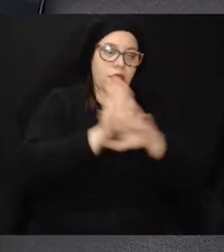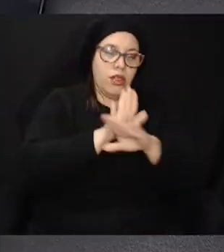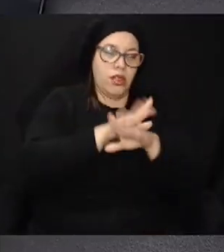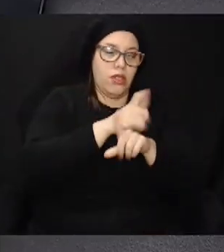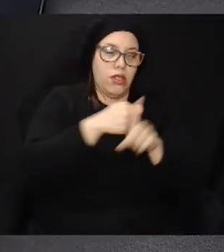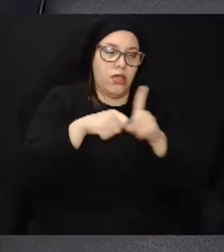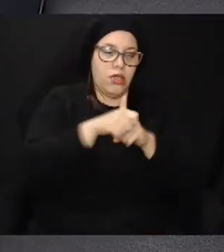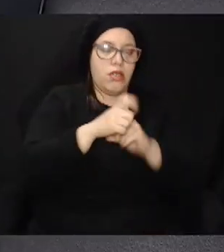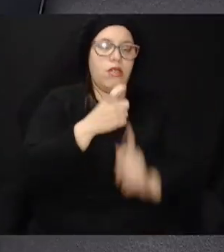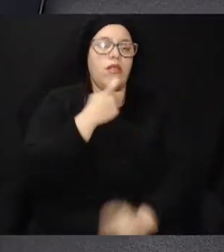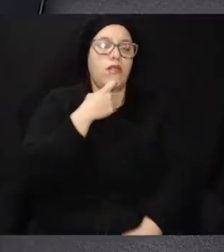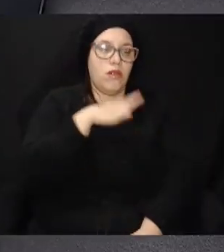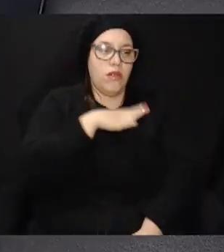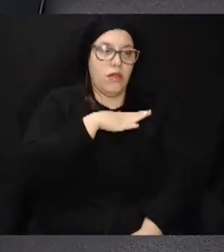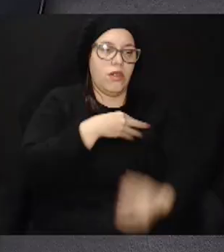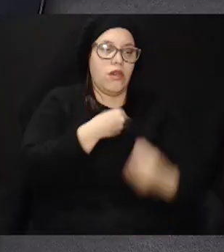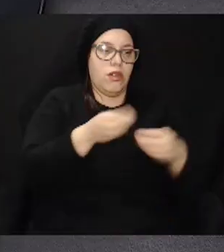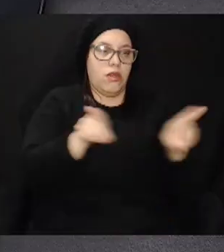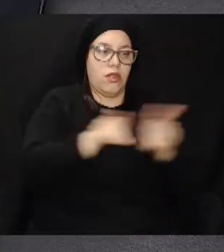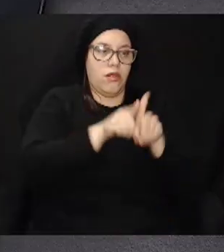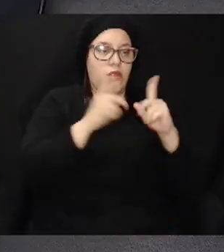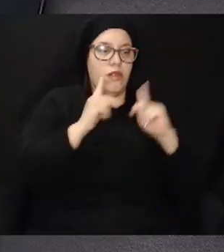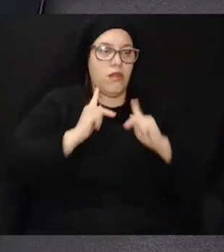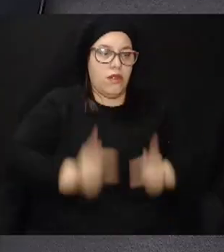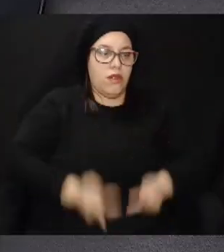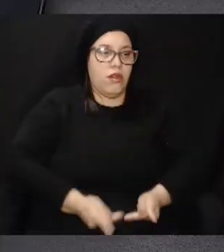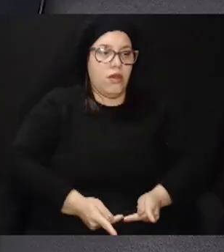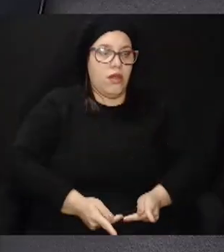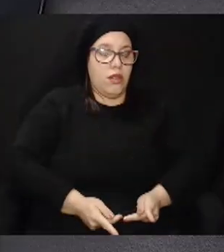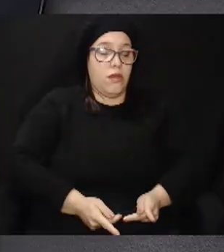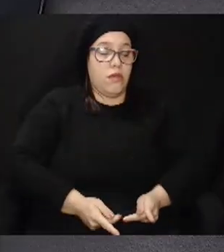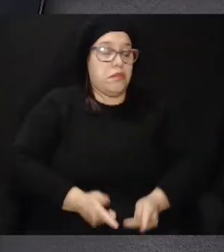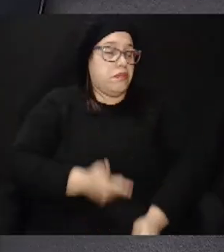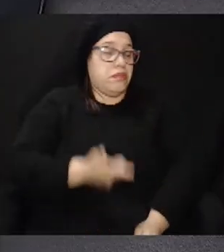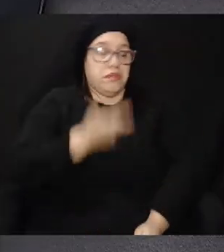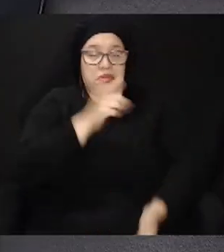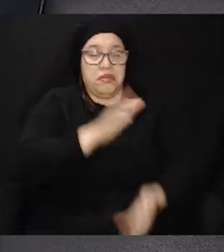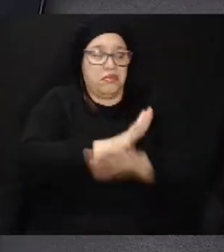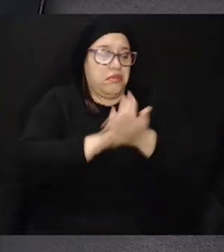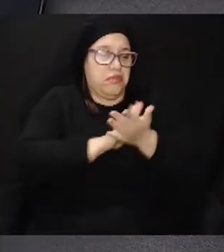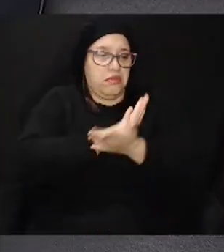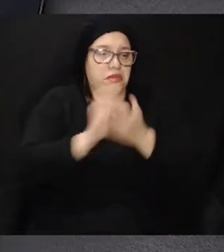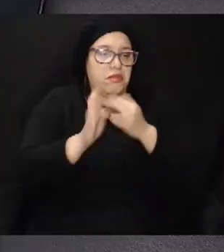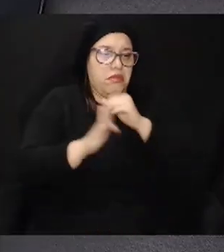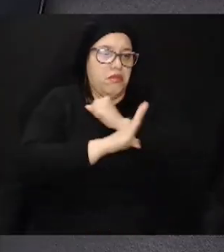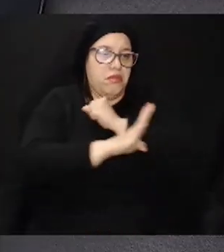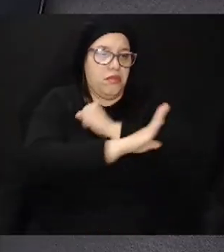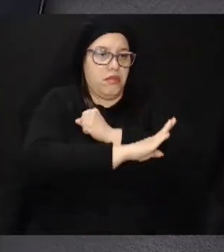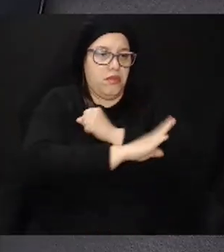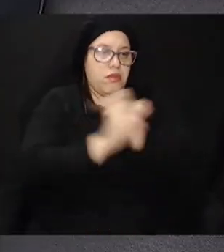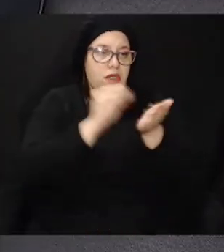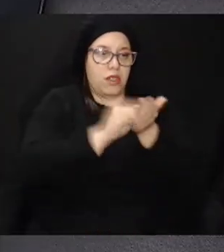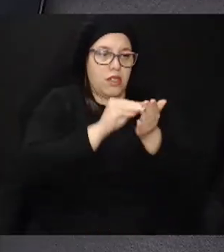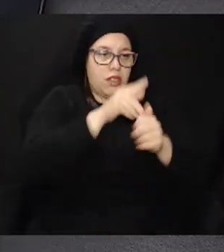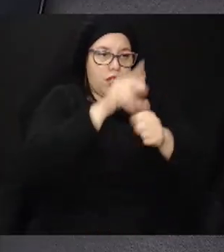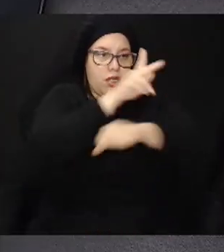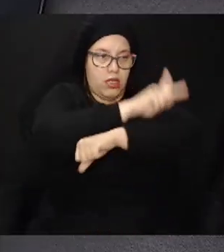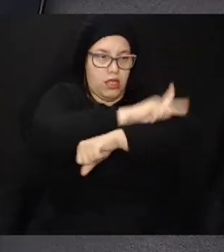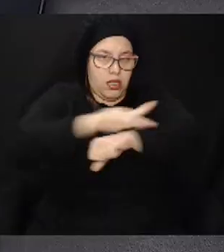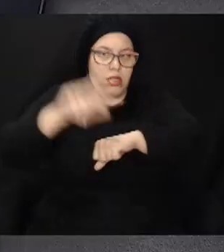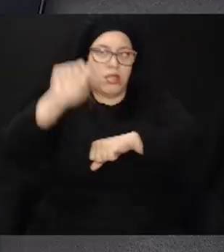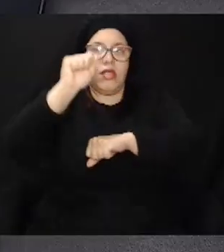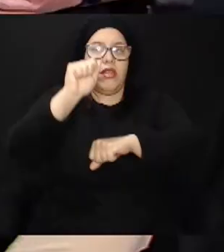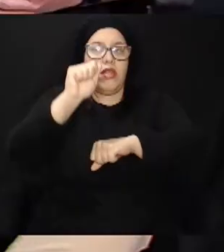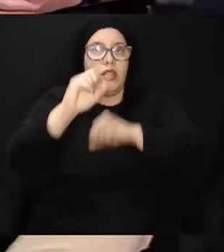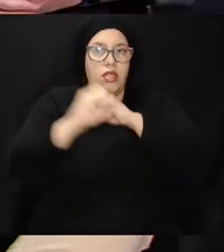campineira, para levar dignidade humana e não termos nenhum bairro da cidade de Campinas que falte asfalto e que ainda tenha esgoto correndo a